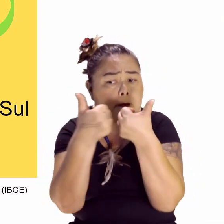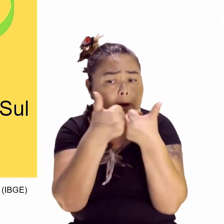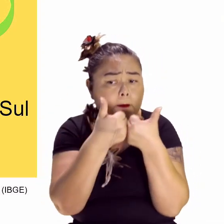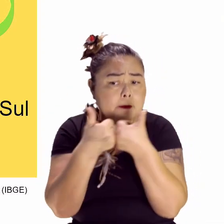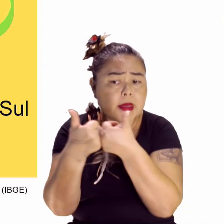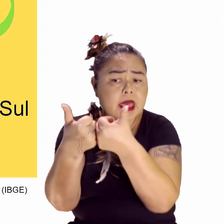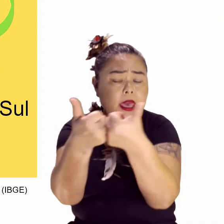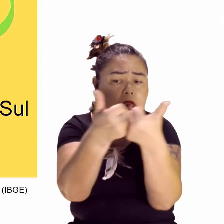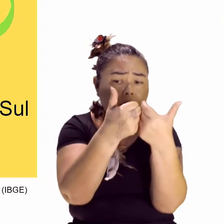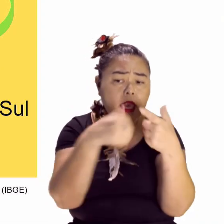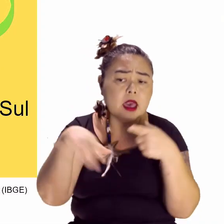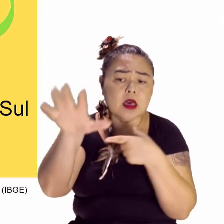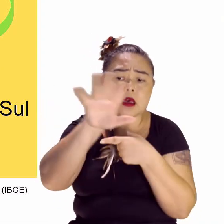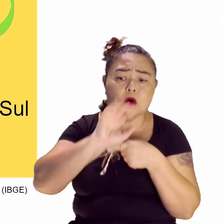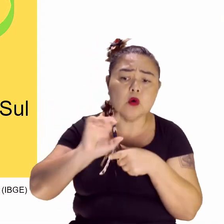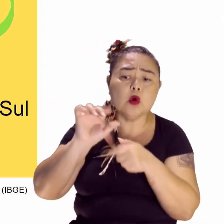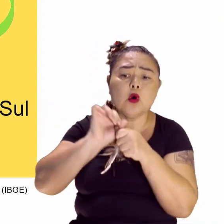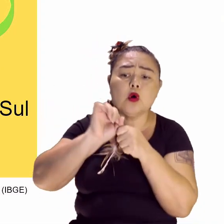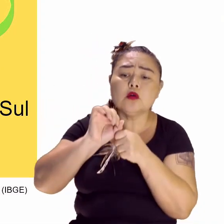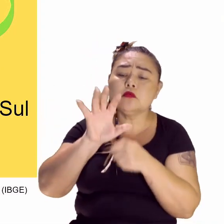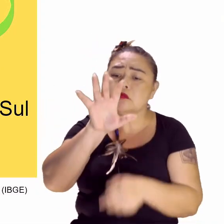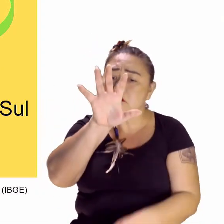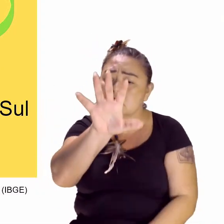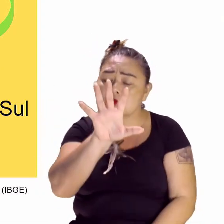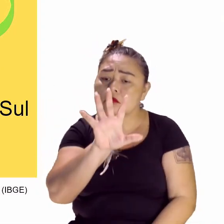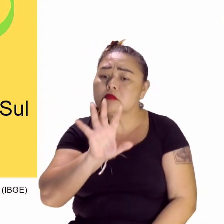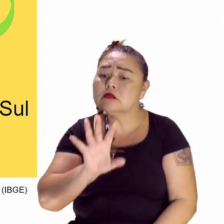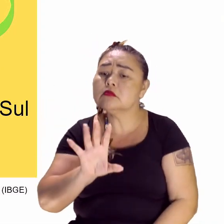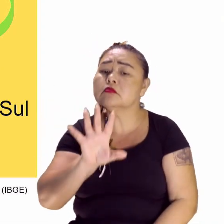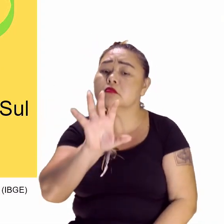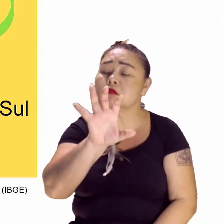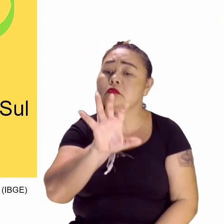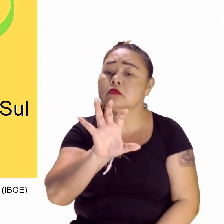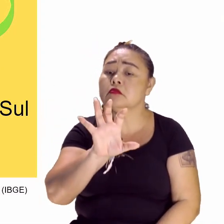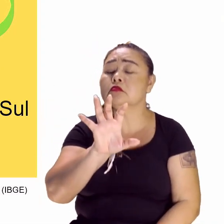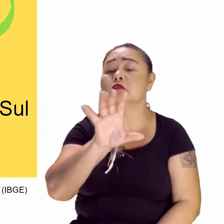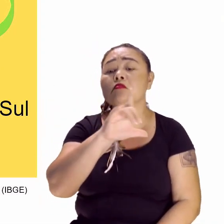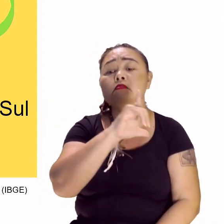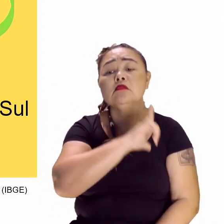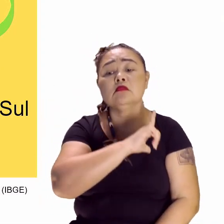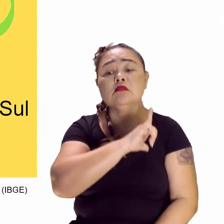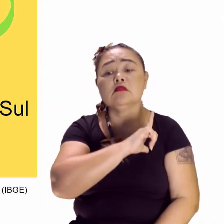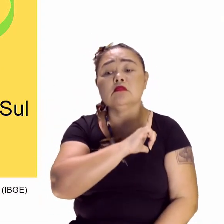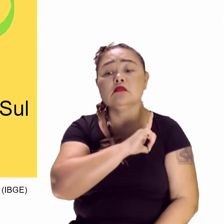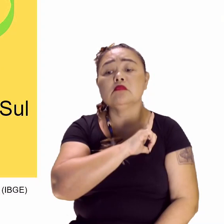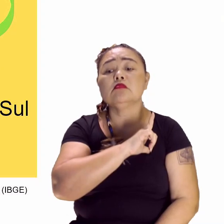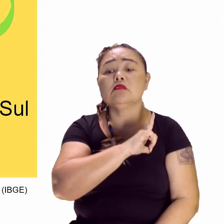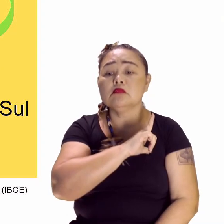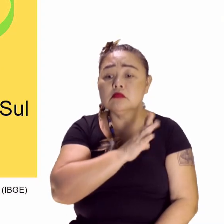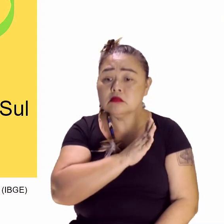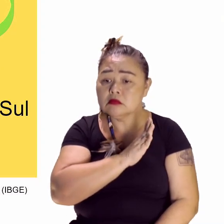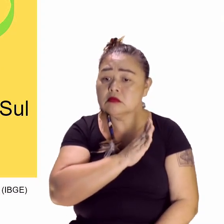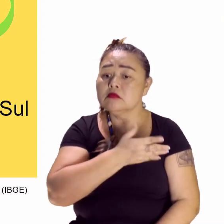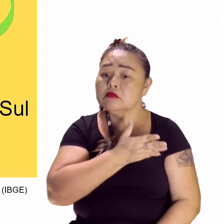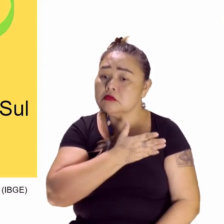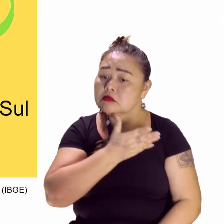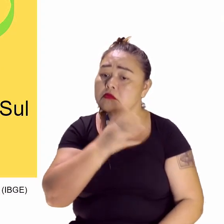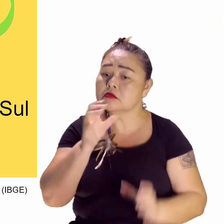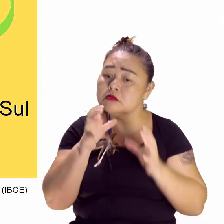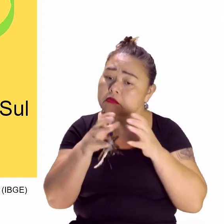lida da região centro-oeste exatamente faz parte desse corredor de